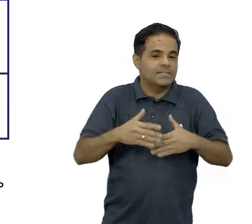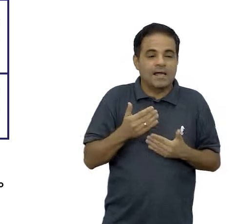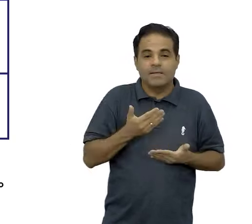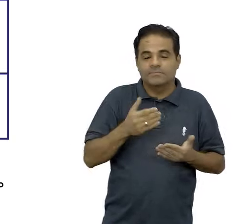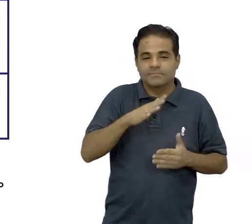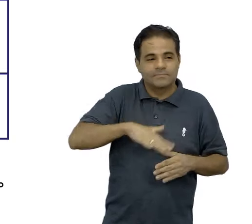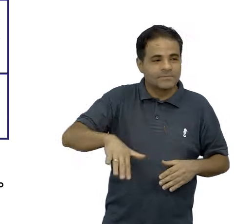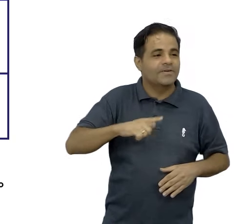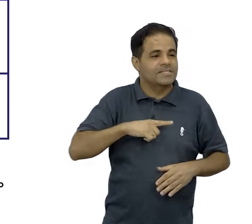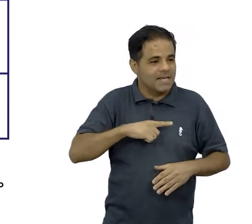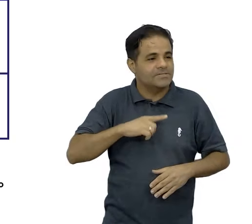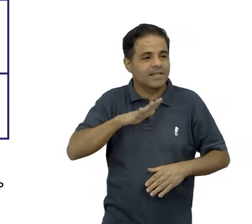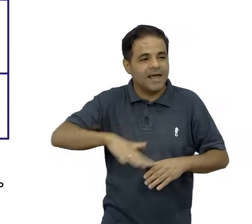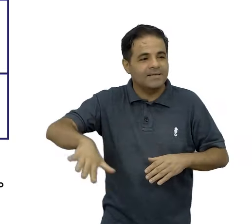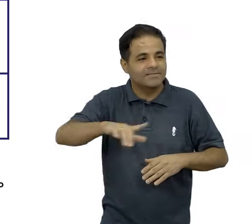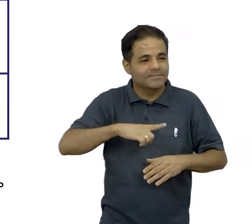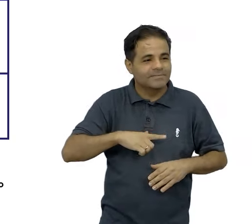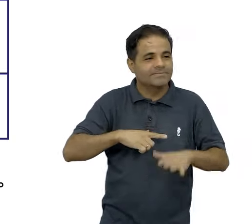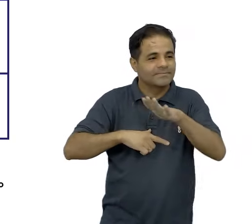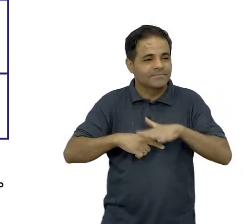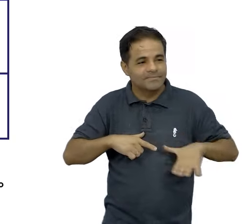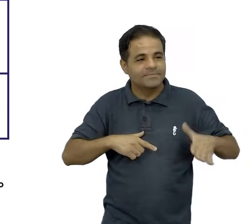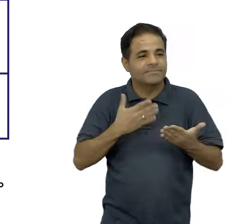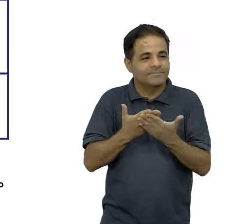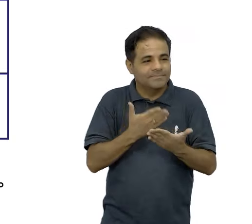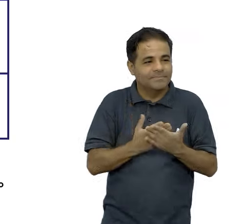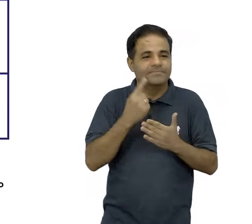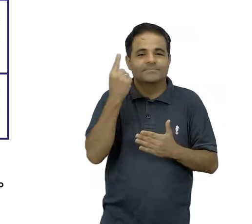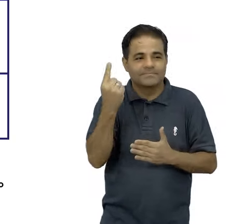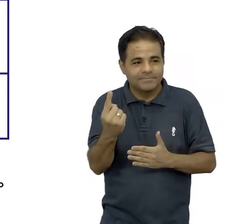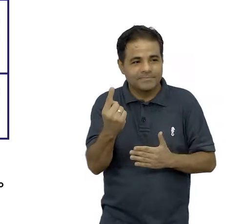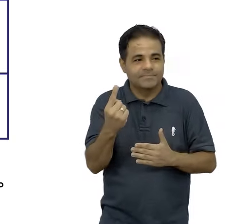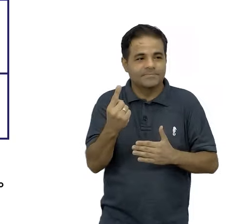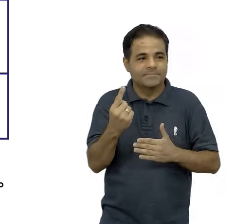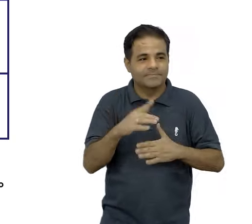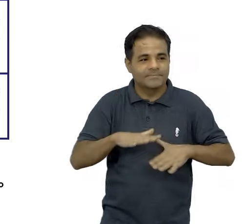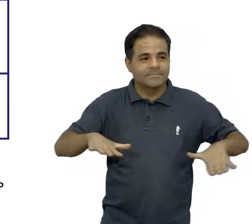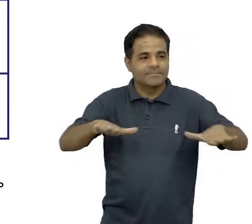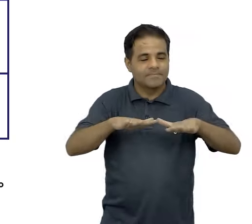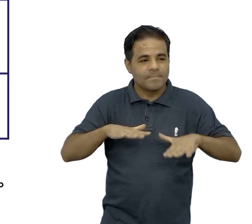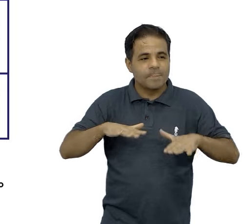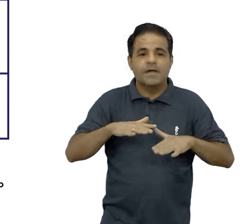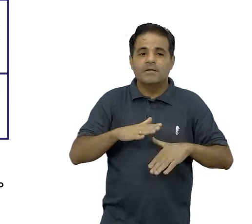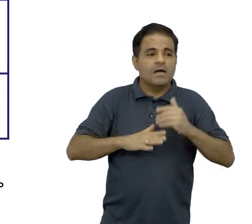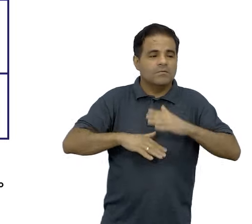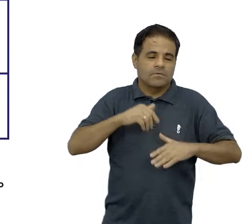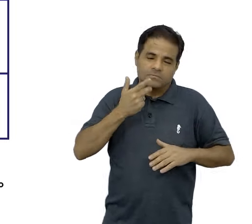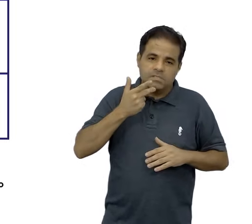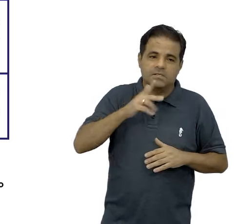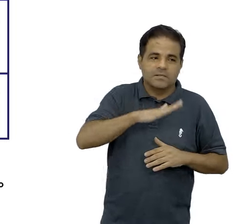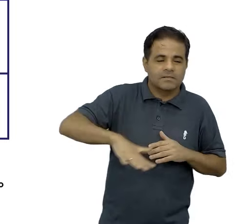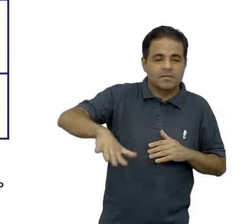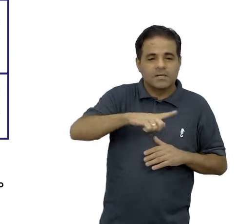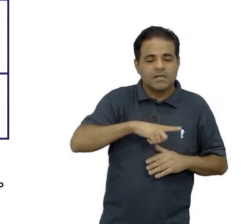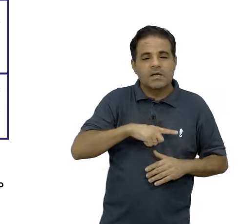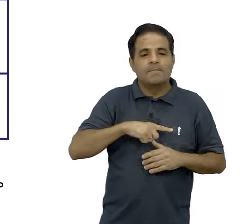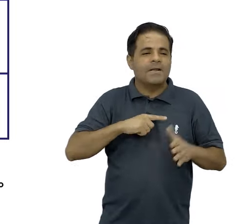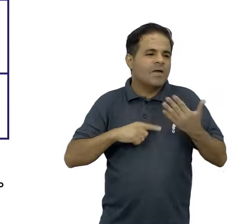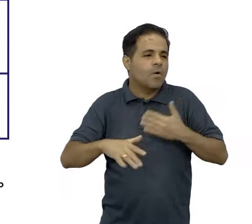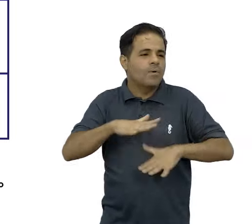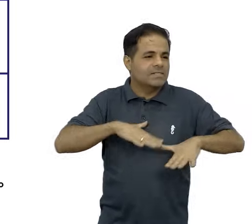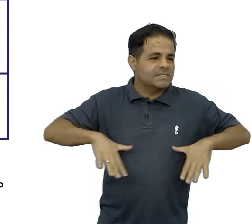temática também é número, assim como na aula 1 e na aula 3. Mas o foco da aula 2, ela já está